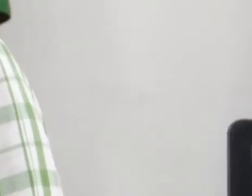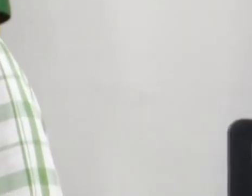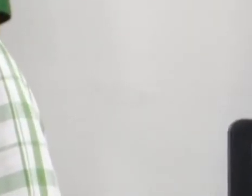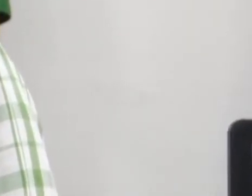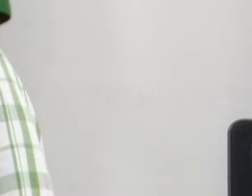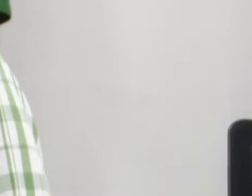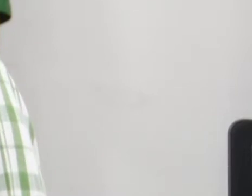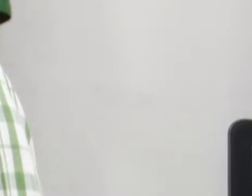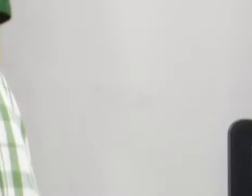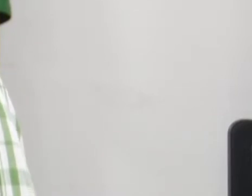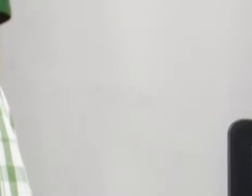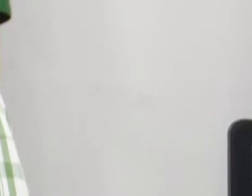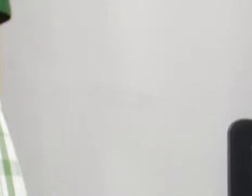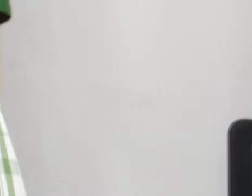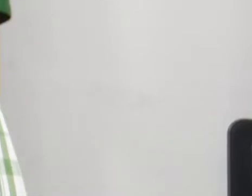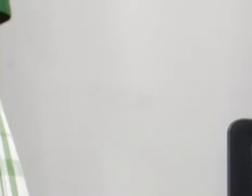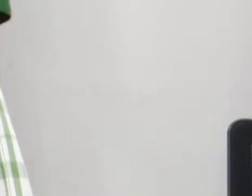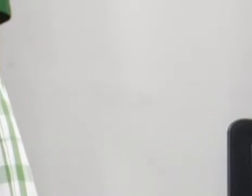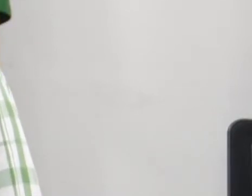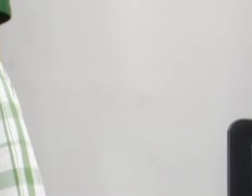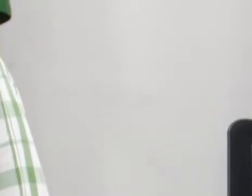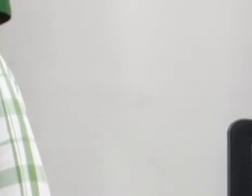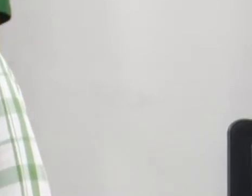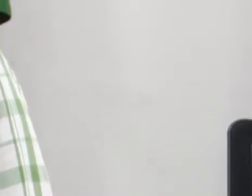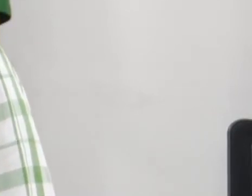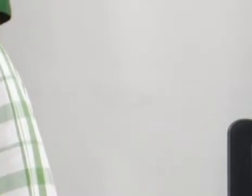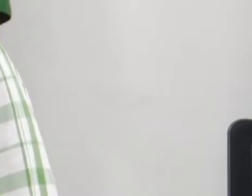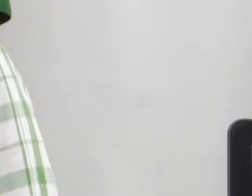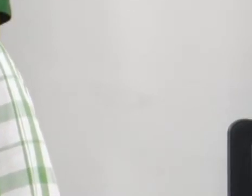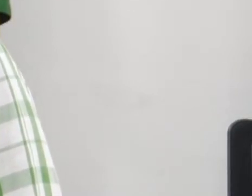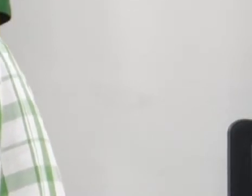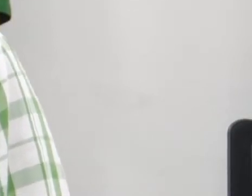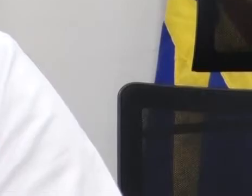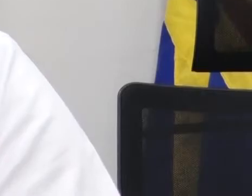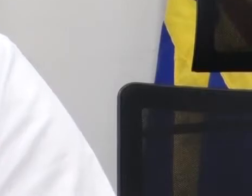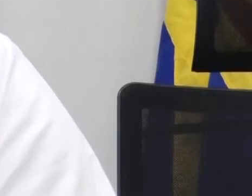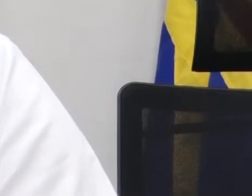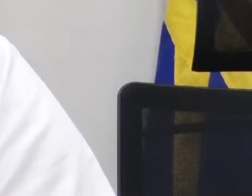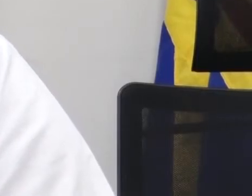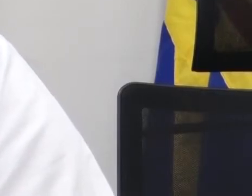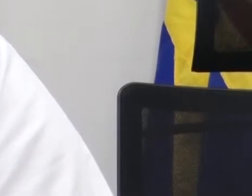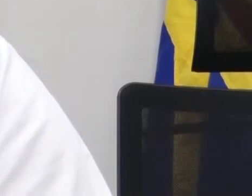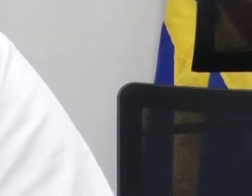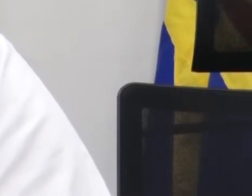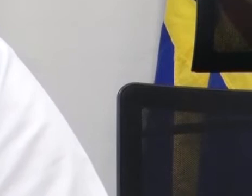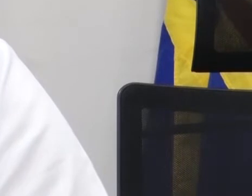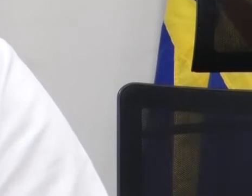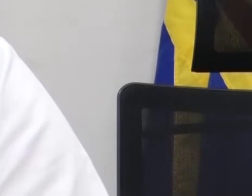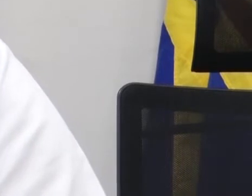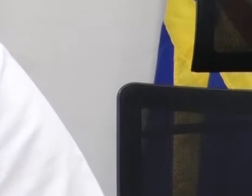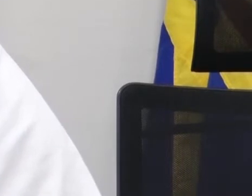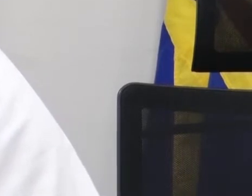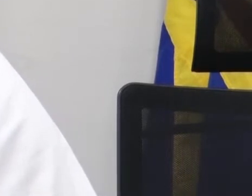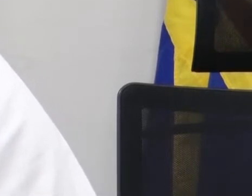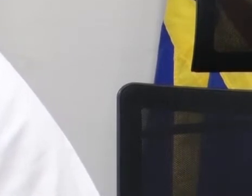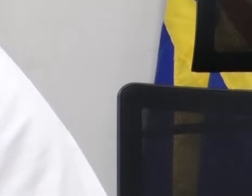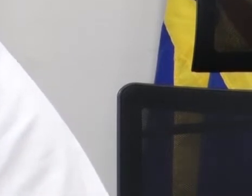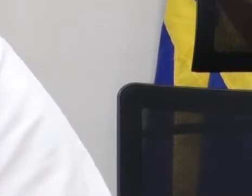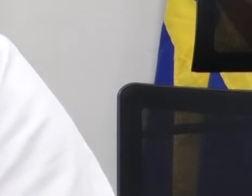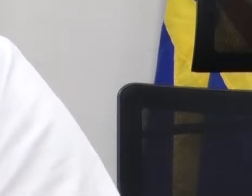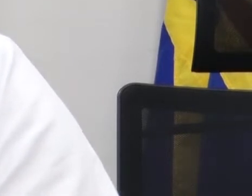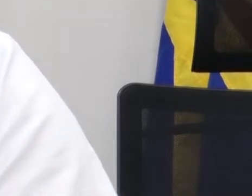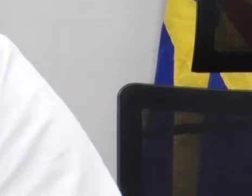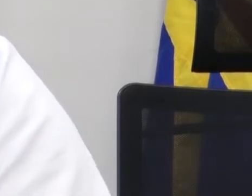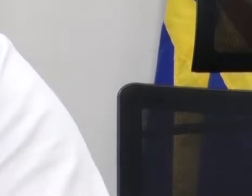garantir que essas crianças não se contaminem, é bastante preocupante. Do ponto de vista sanitário, Mato Grosso do Sul e Campo Grande